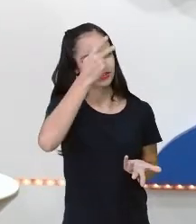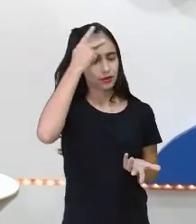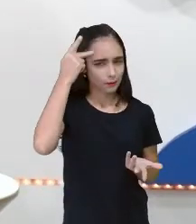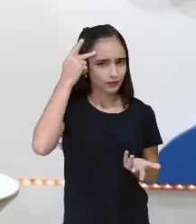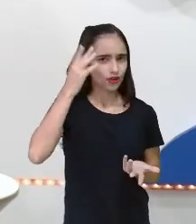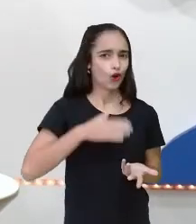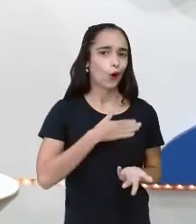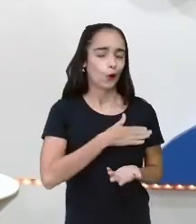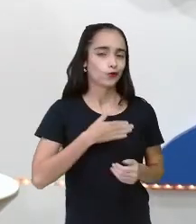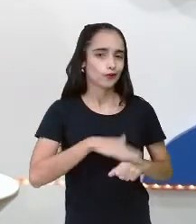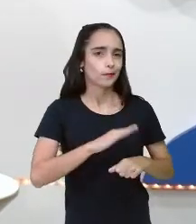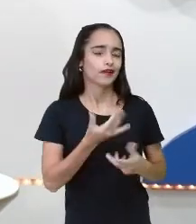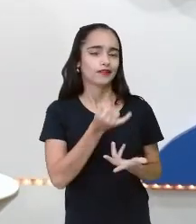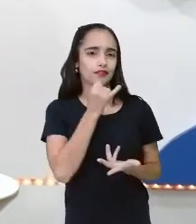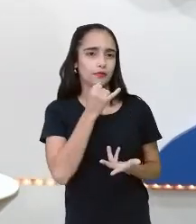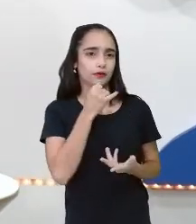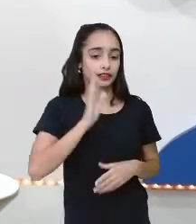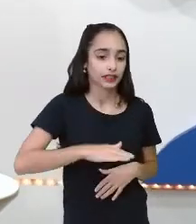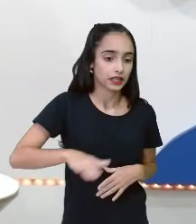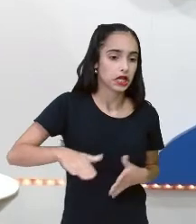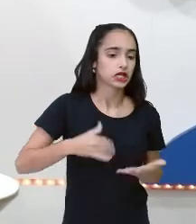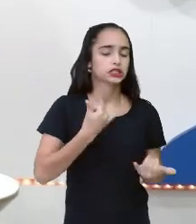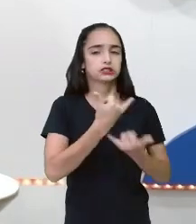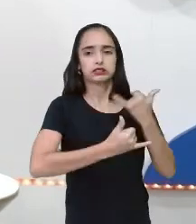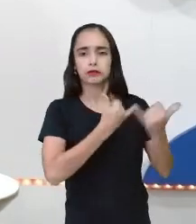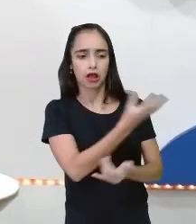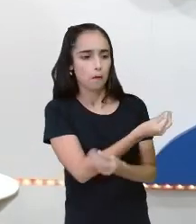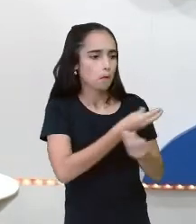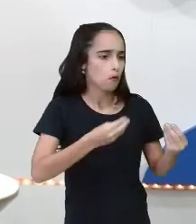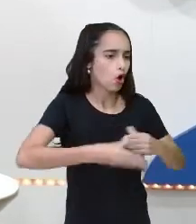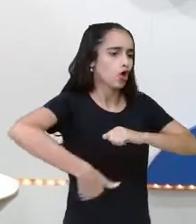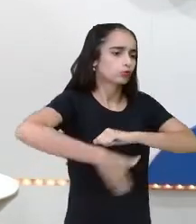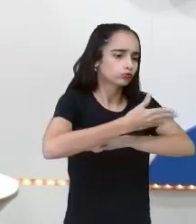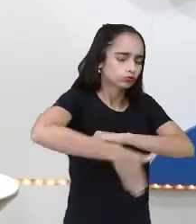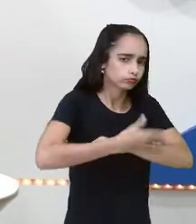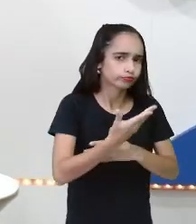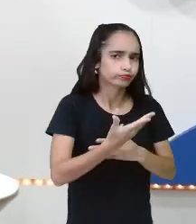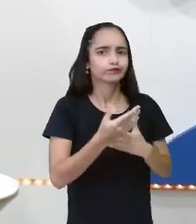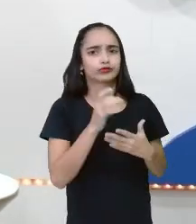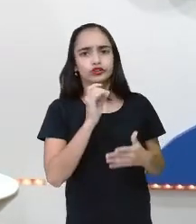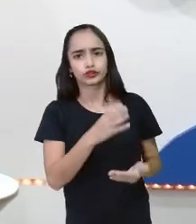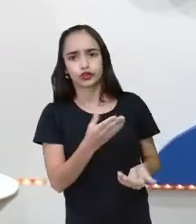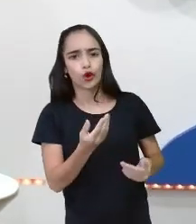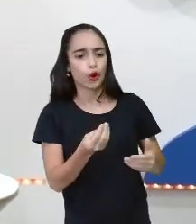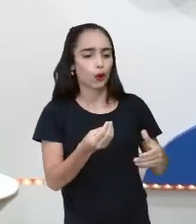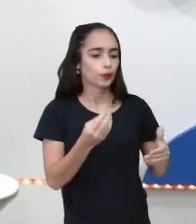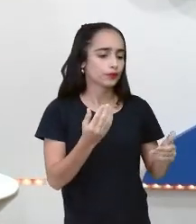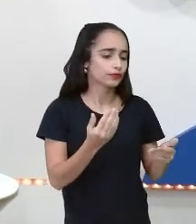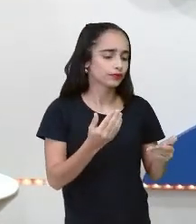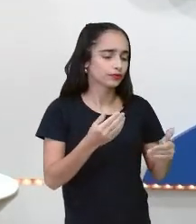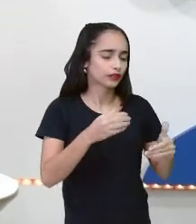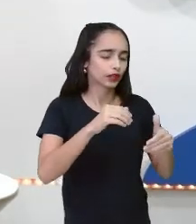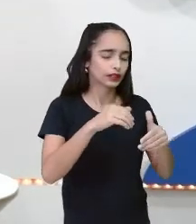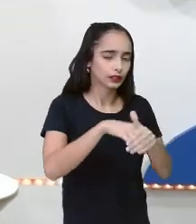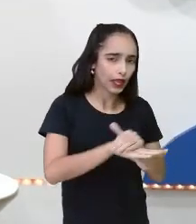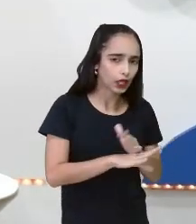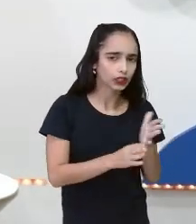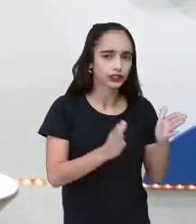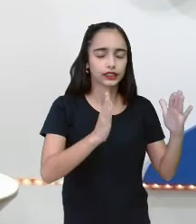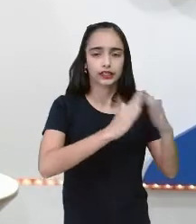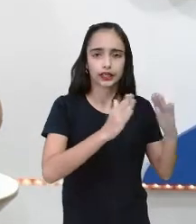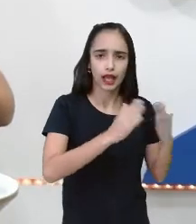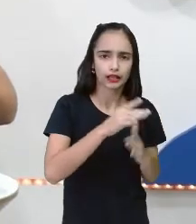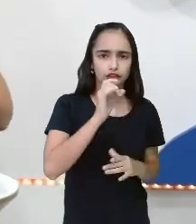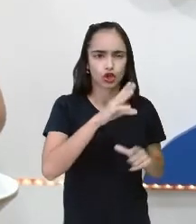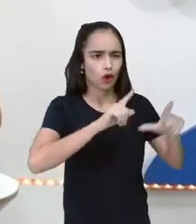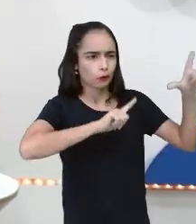as crianças, porque brincavam muito na rua, não é? Não ficavam só dentro de casa ali, na tela do celular, na tela do